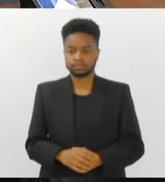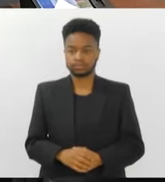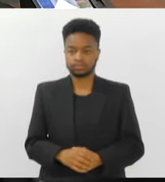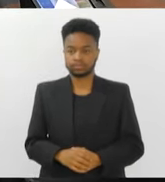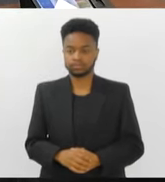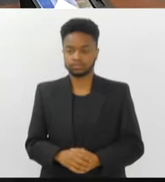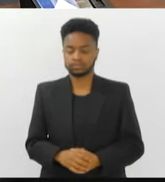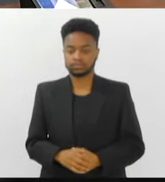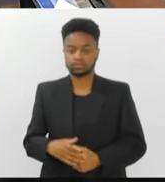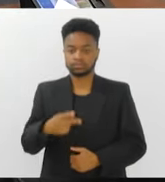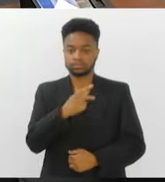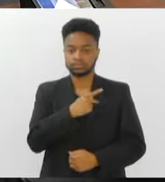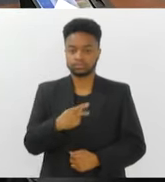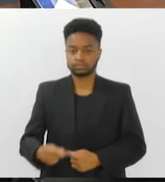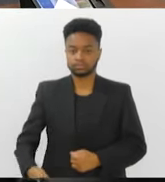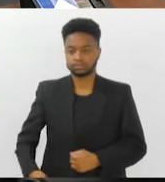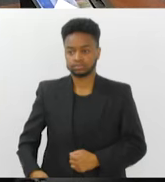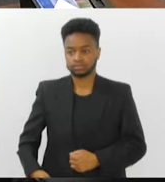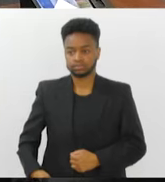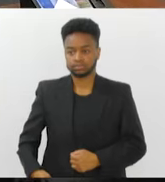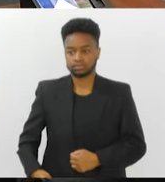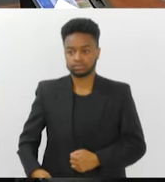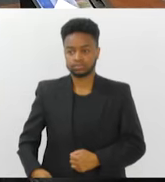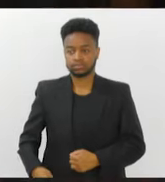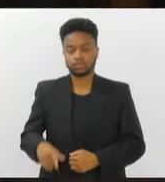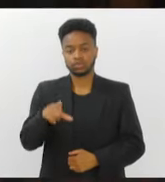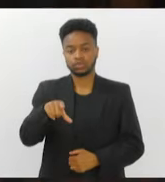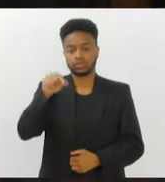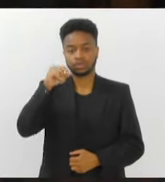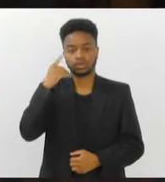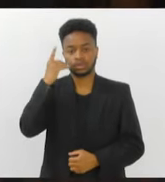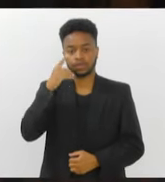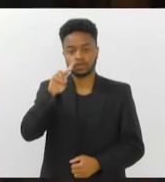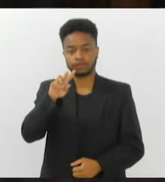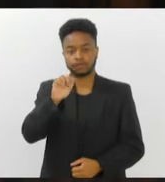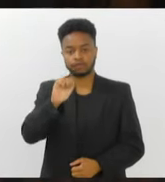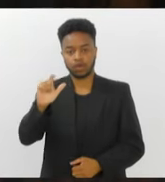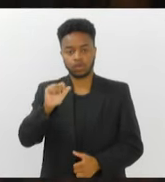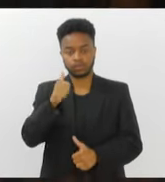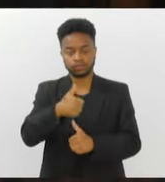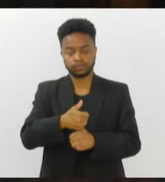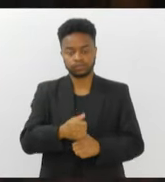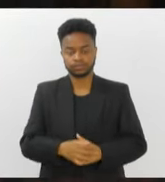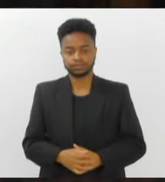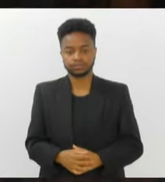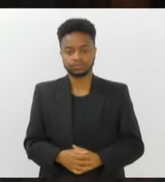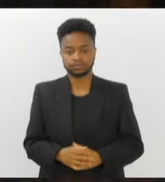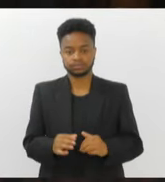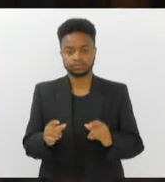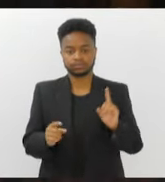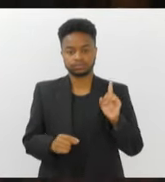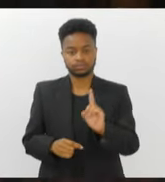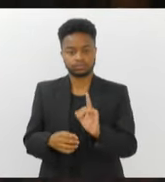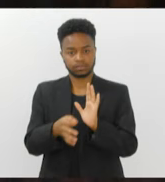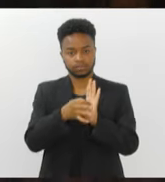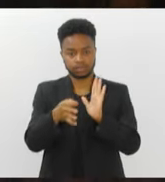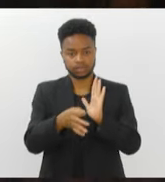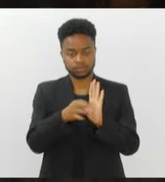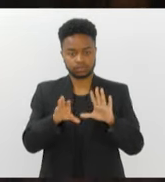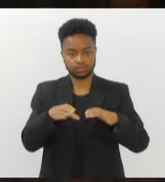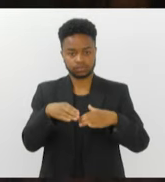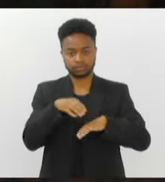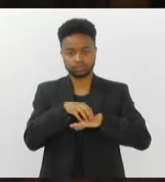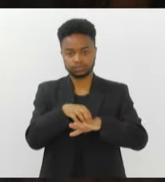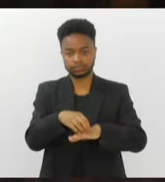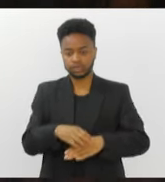A presidência designa o deputado Valceasa, por favor, emitir o parecer pela Comissão de Transporte.